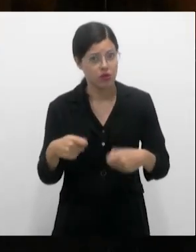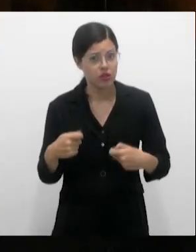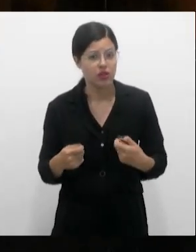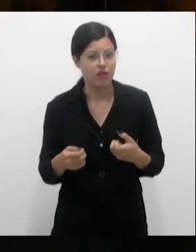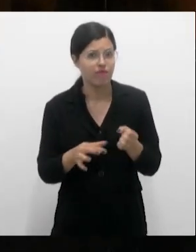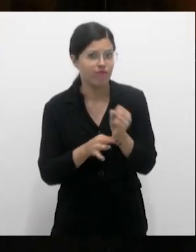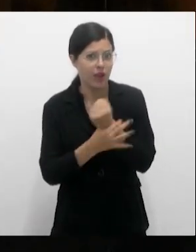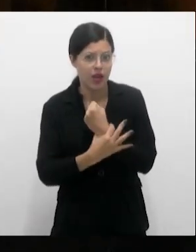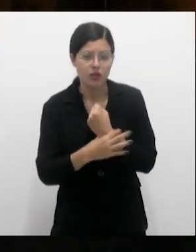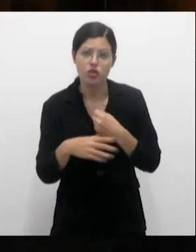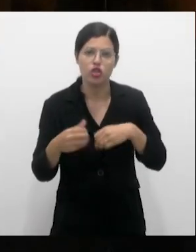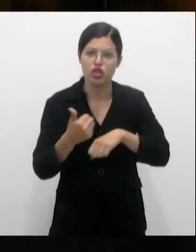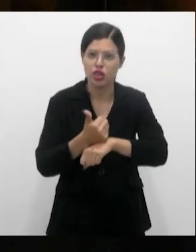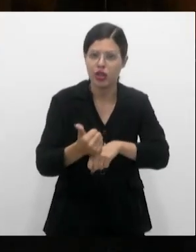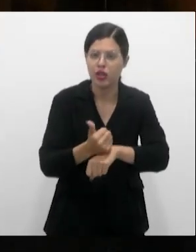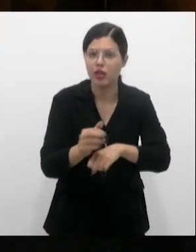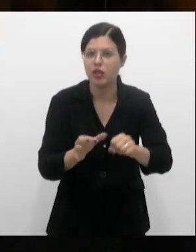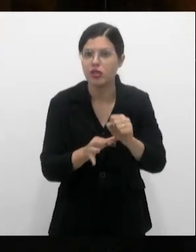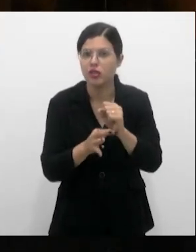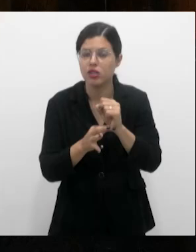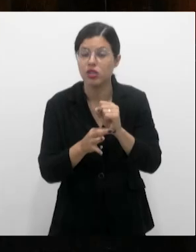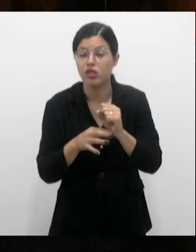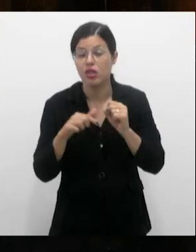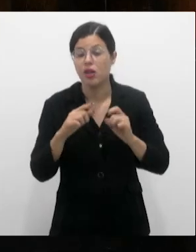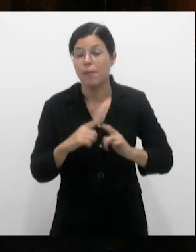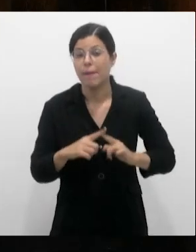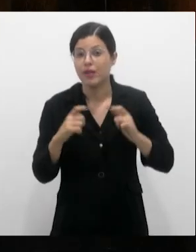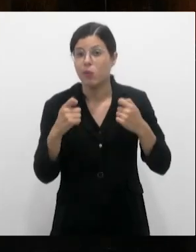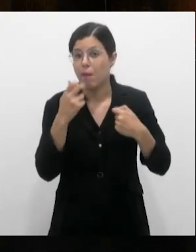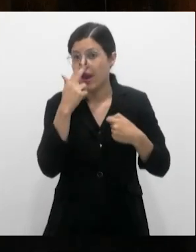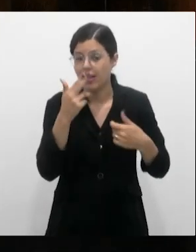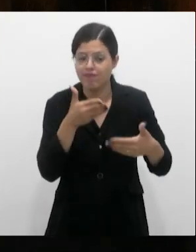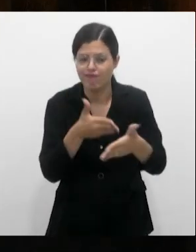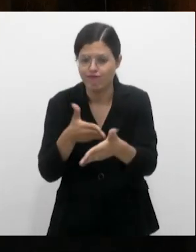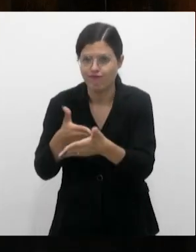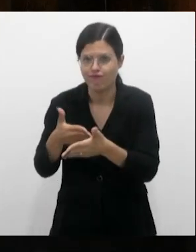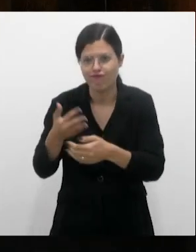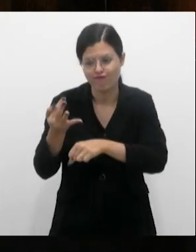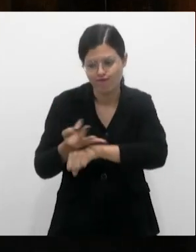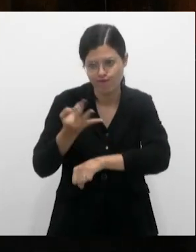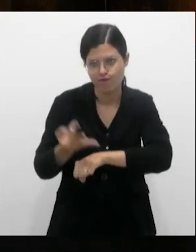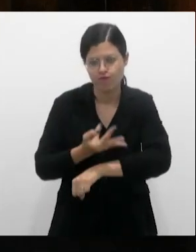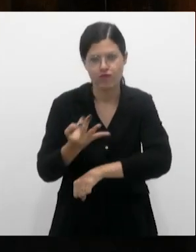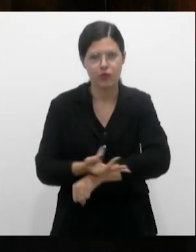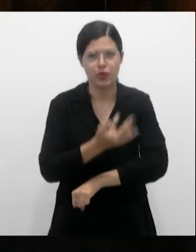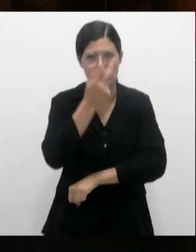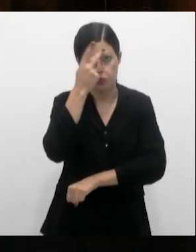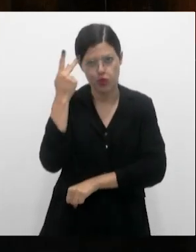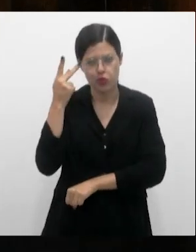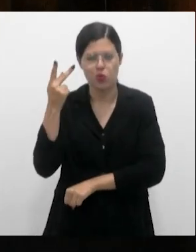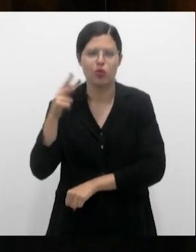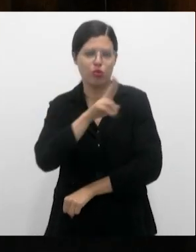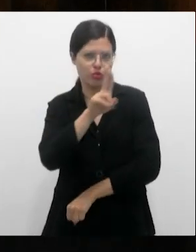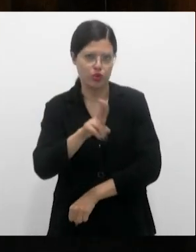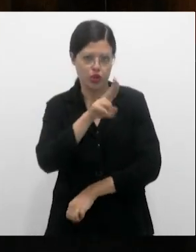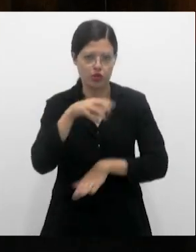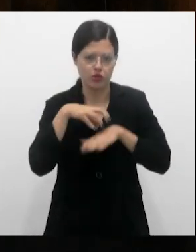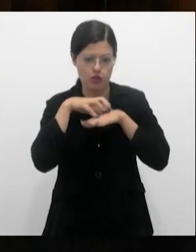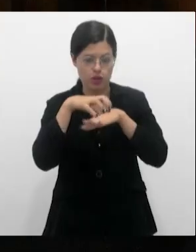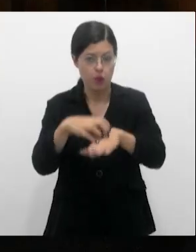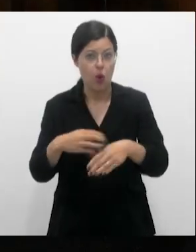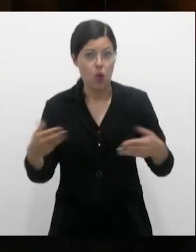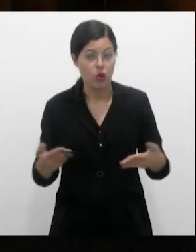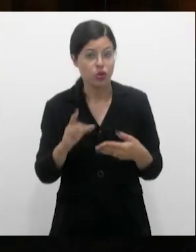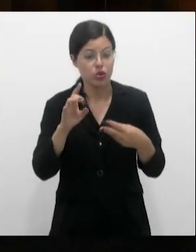segurança, virou um ato de resistência diária para os passageiros. Hoje, apenas 3